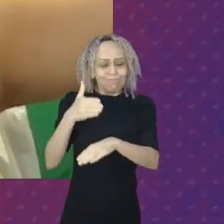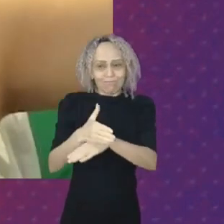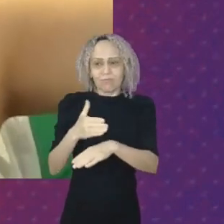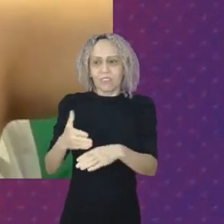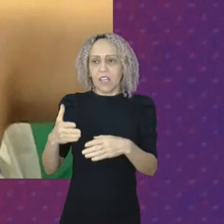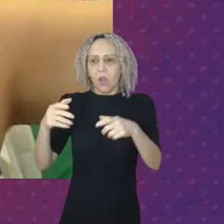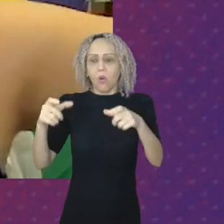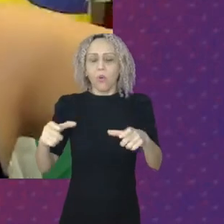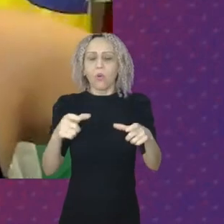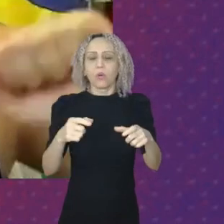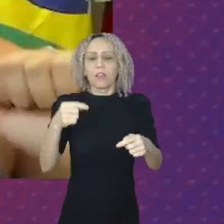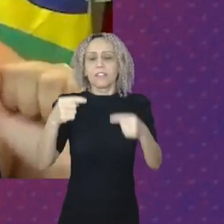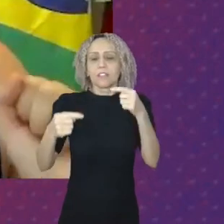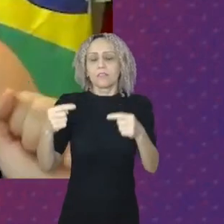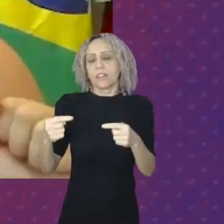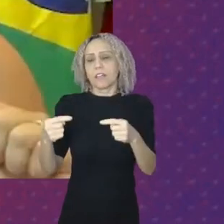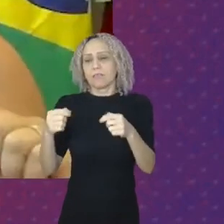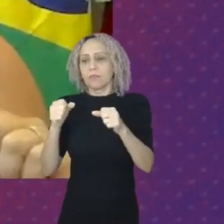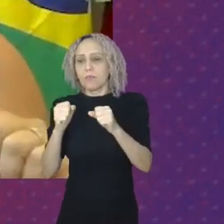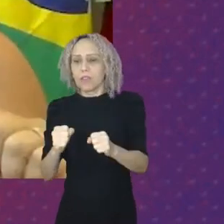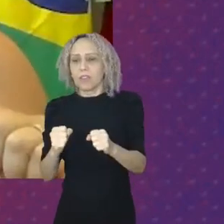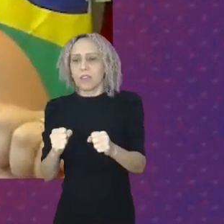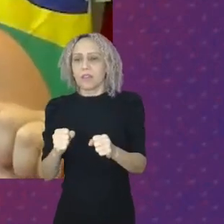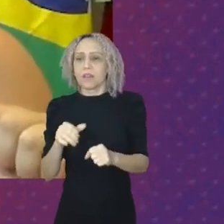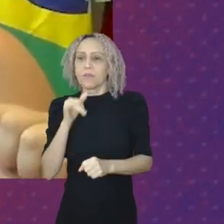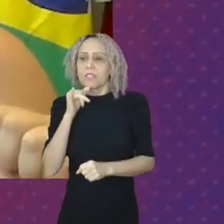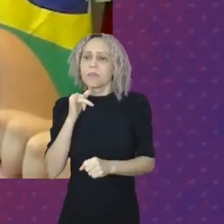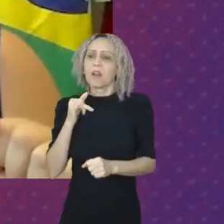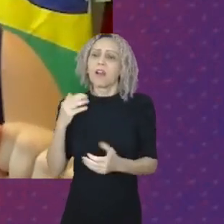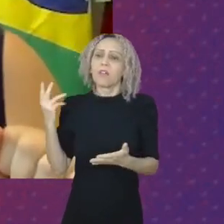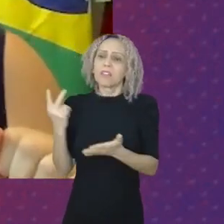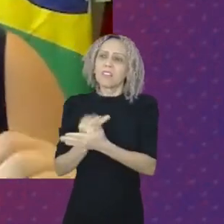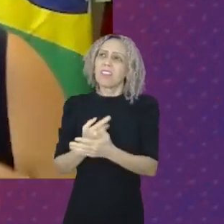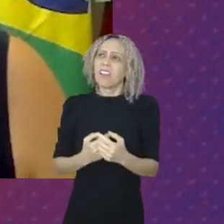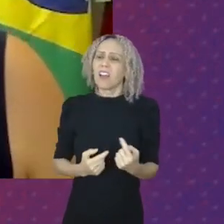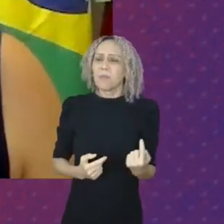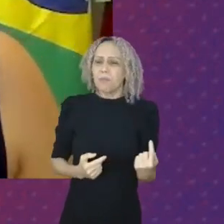a garantia do voto das mulheres lá em